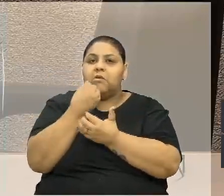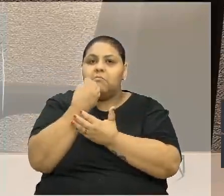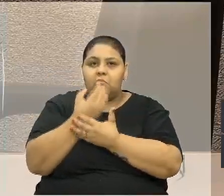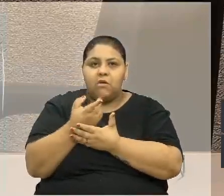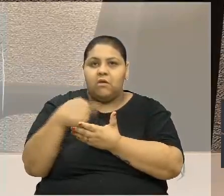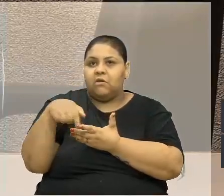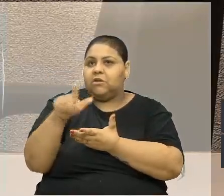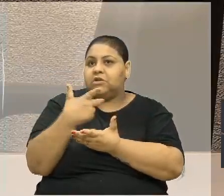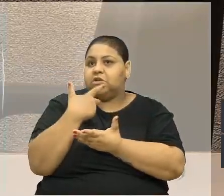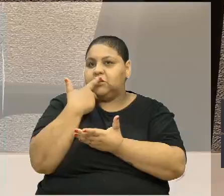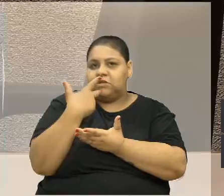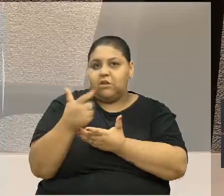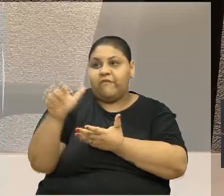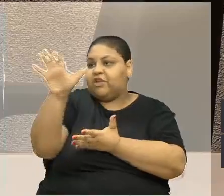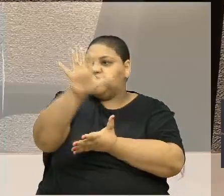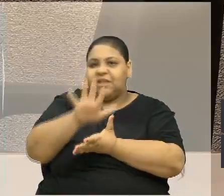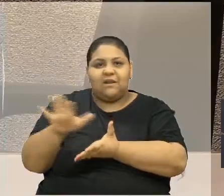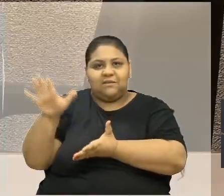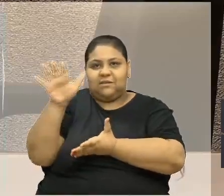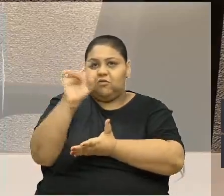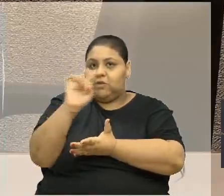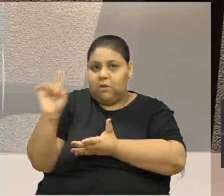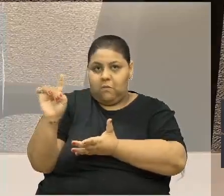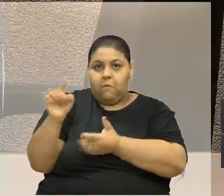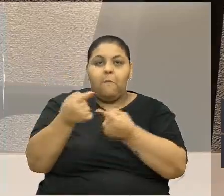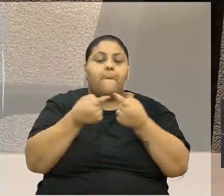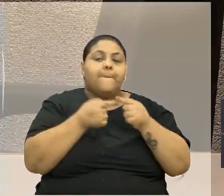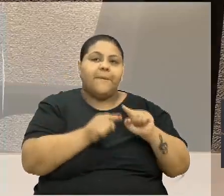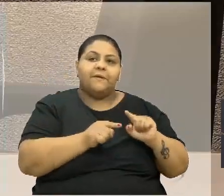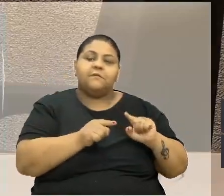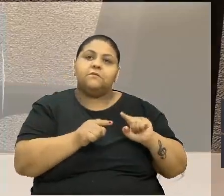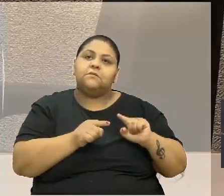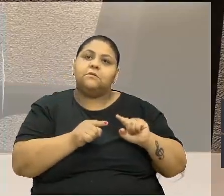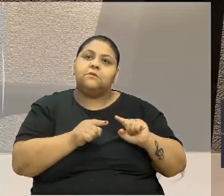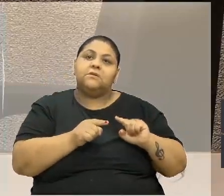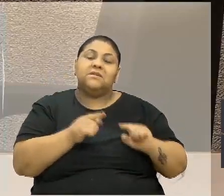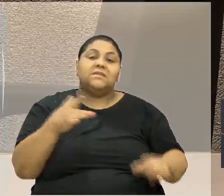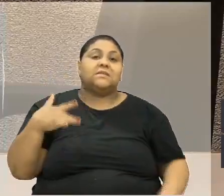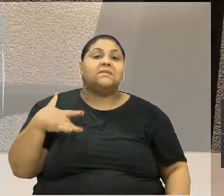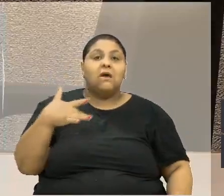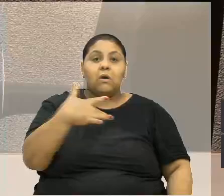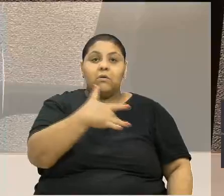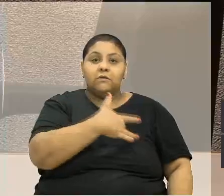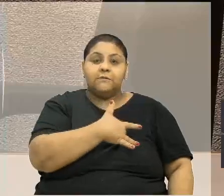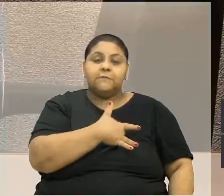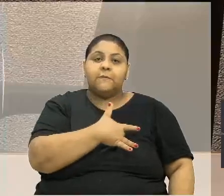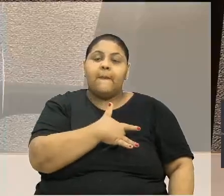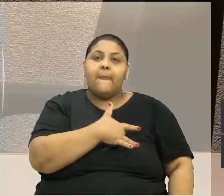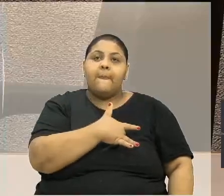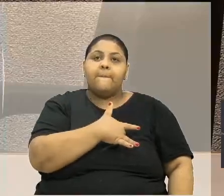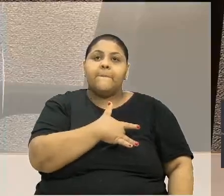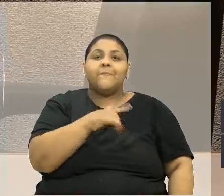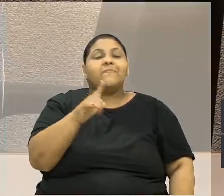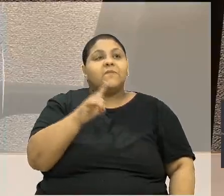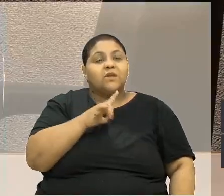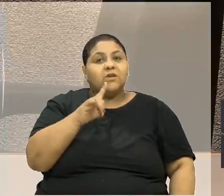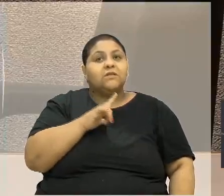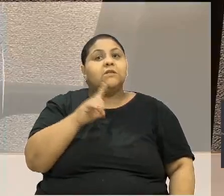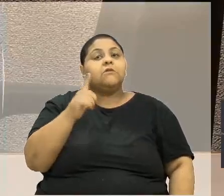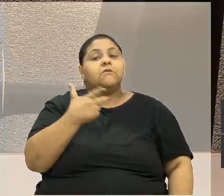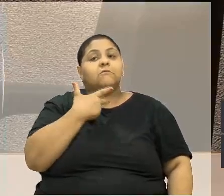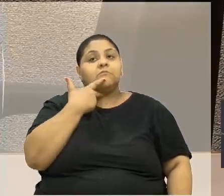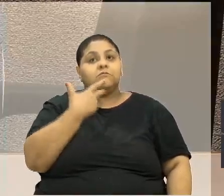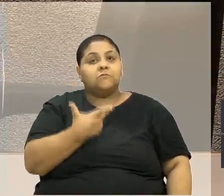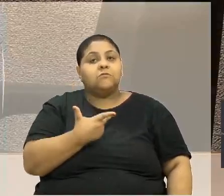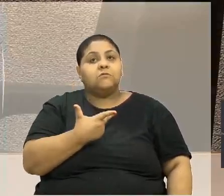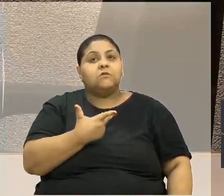gente não está falando generalizando, né? Mas assim, a questão da saúde, realmente eu tenho que fazer um comentário